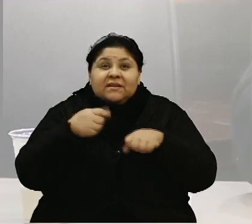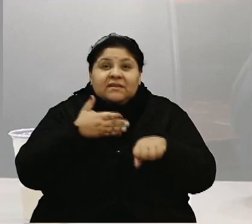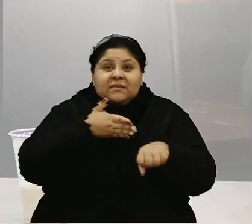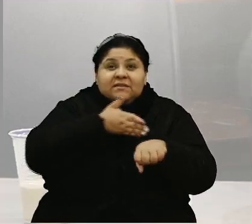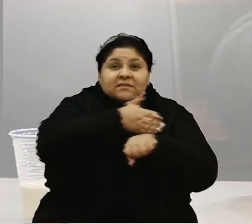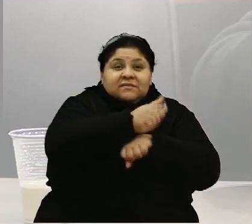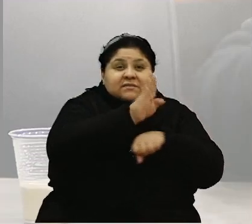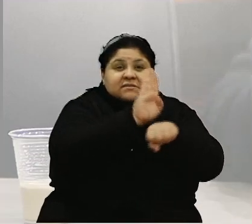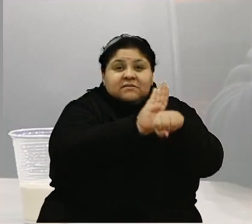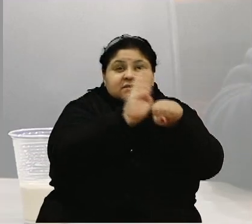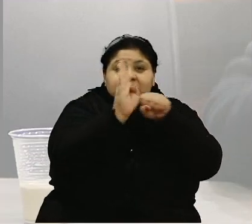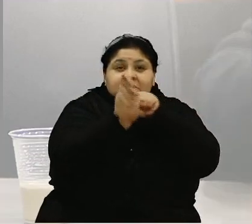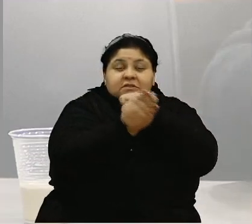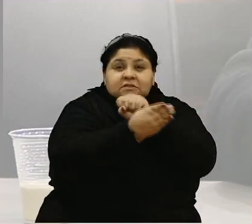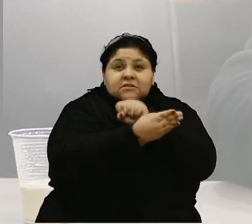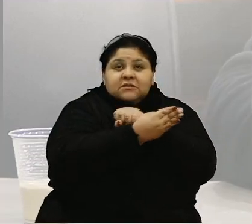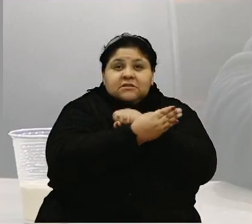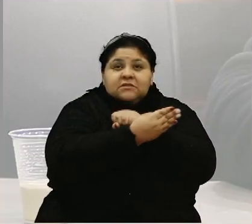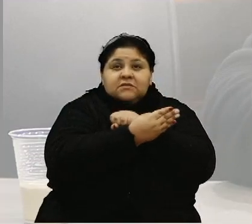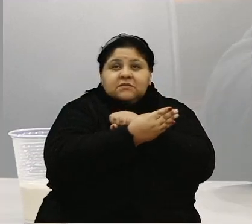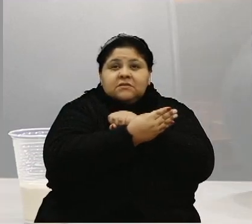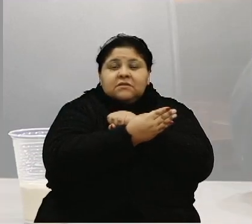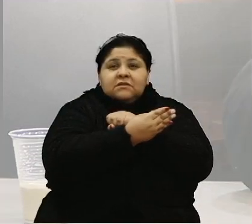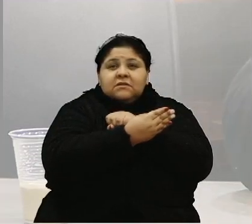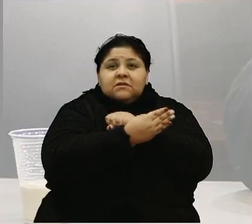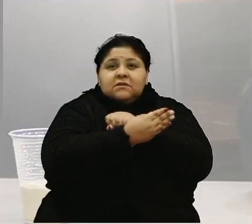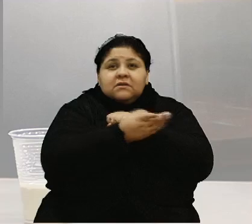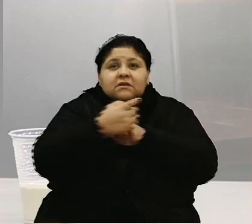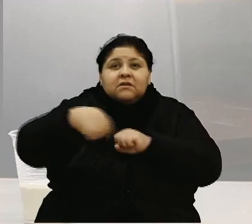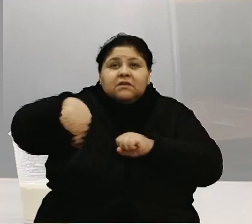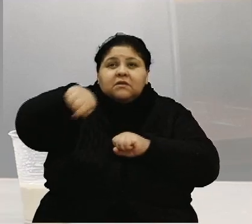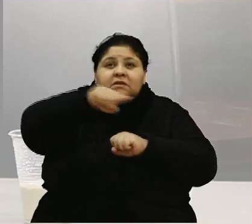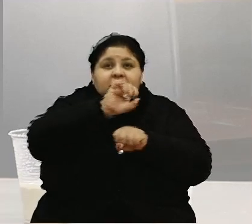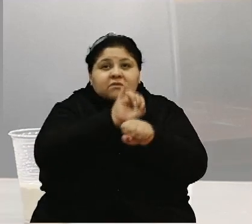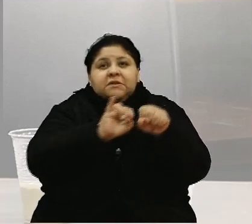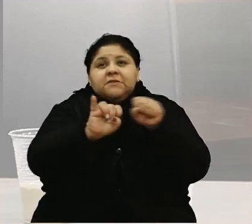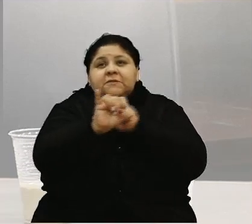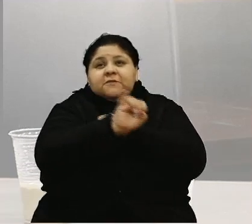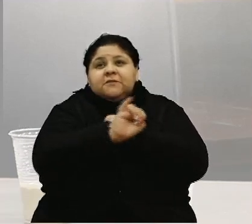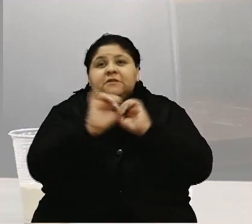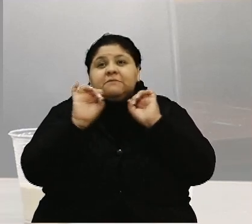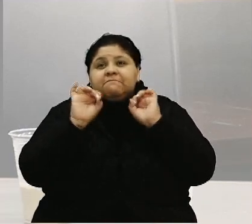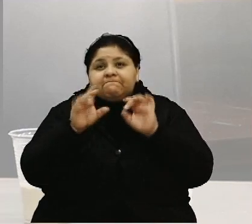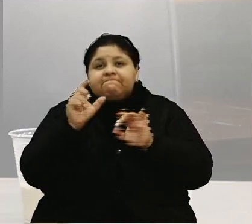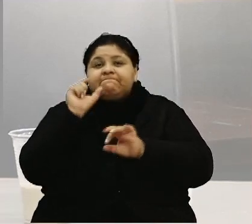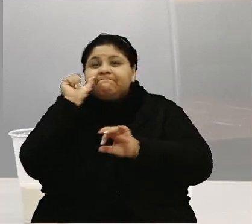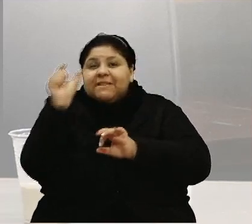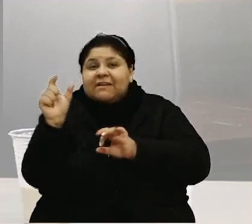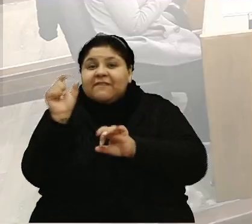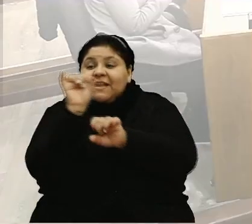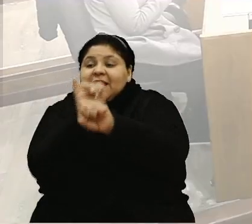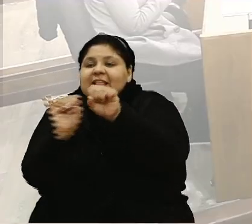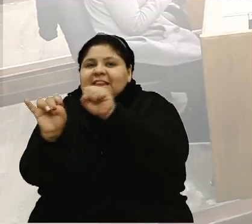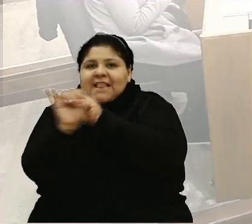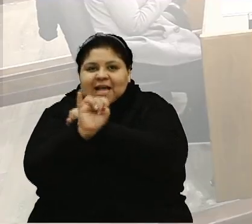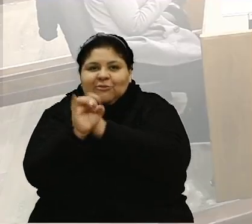para o bairro, tanto para o Planalto ou para a Vila Ipiranga. Nós estamos ilhados, vereador. Essa é a palavra, ilhados.